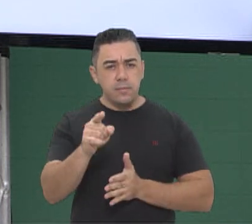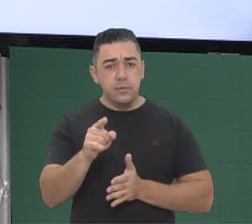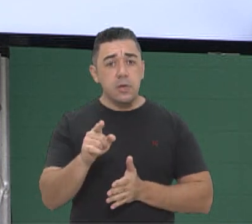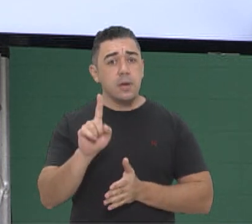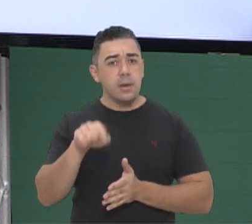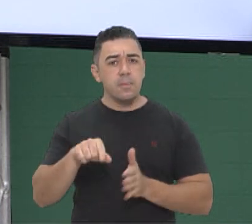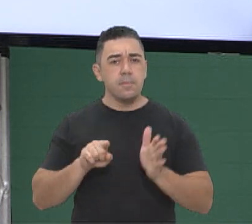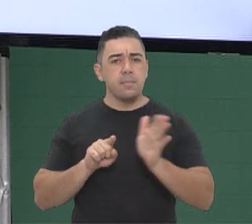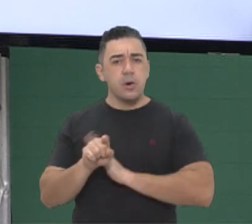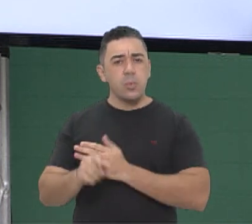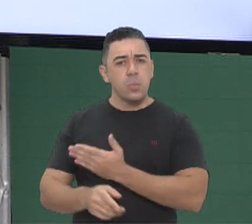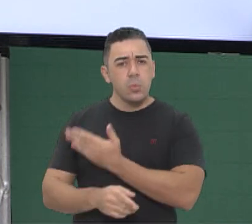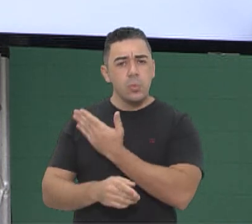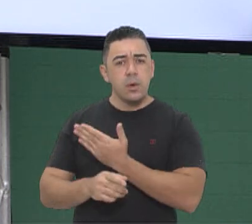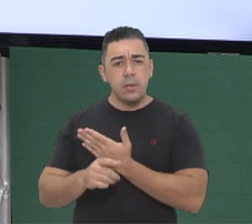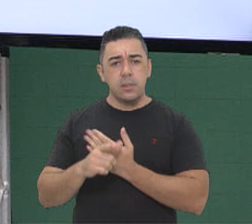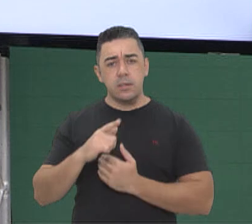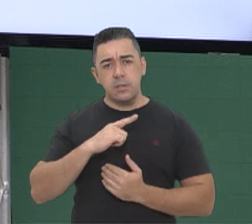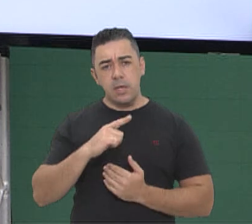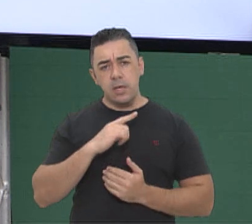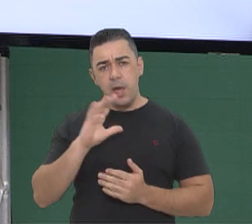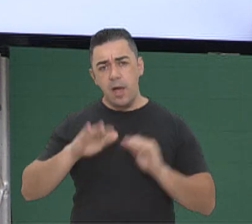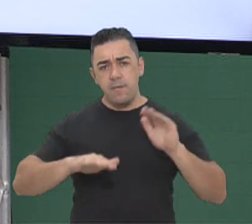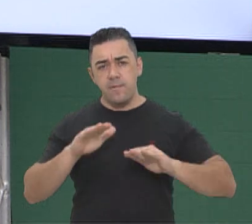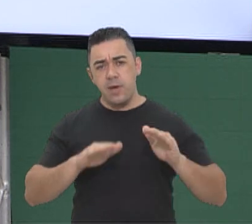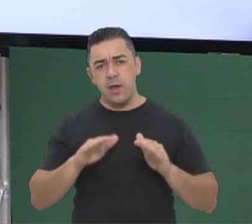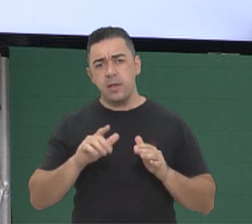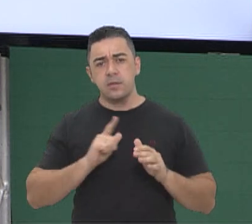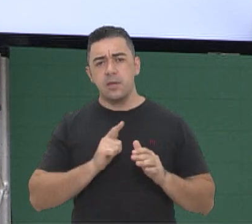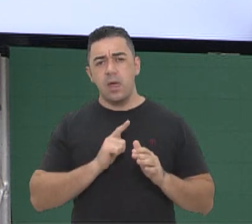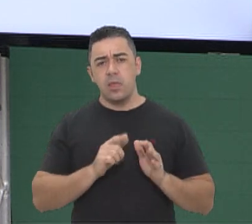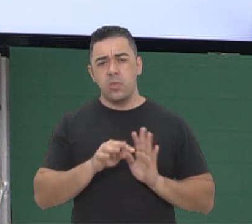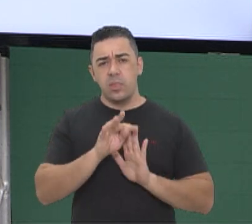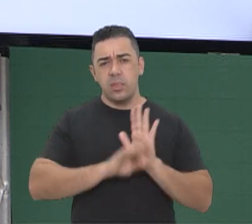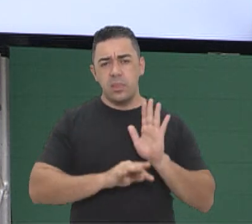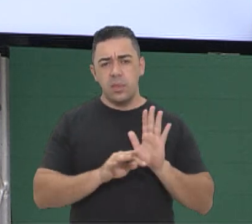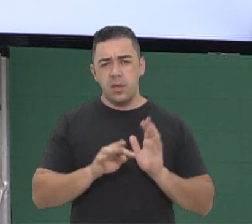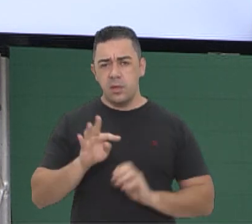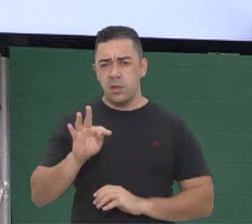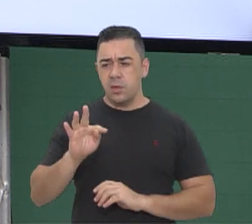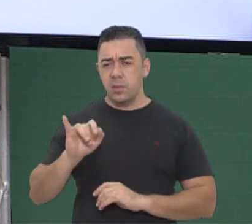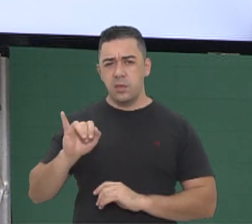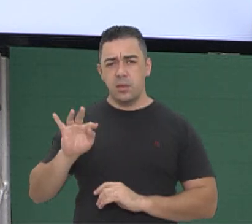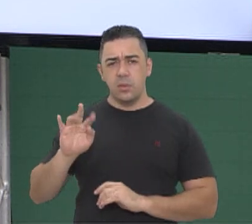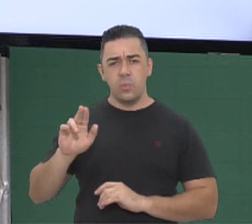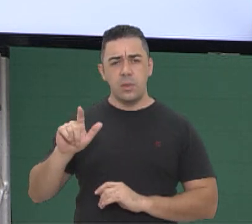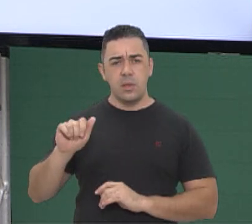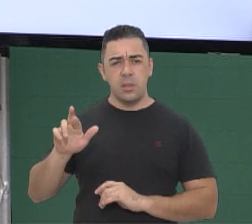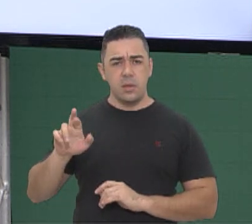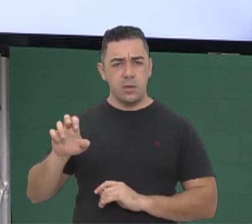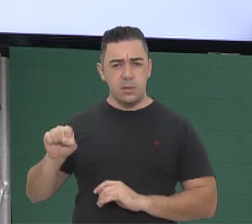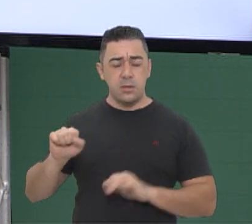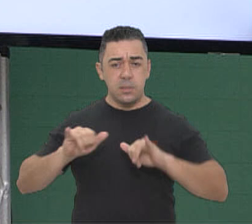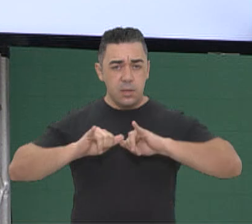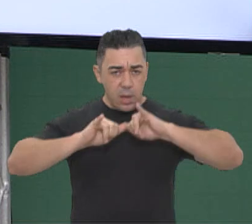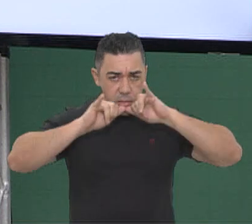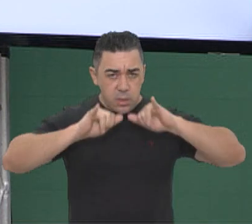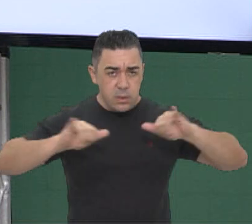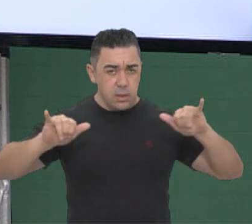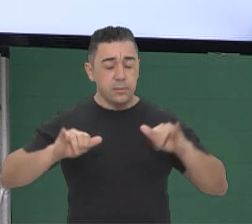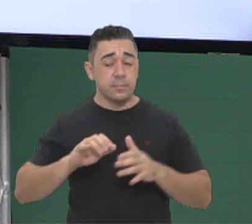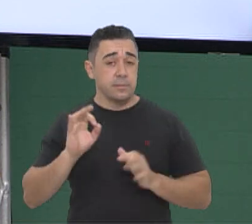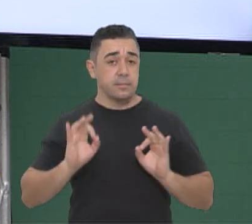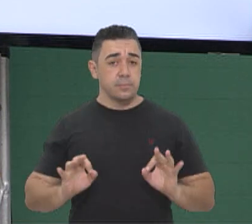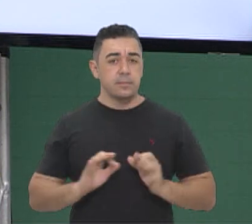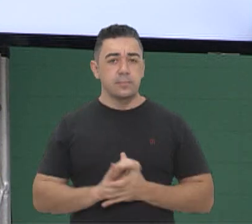essas perguntinhas saem e nascem de alguns titulares. Lembram titulares? De algumas manchetes, certo?